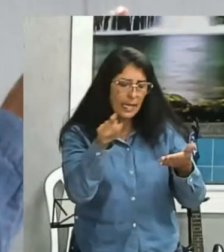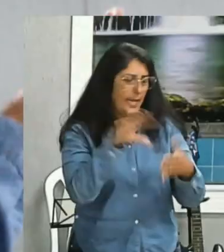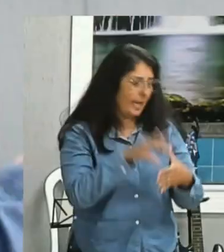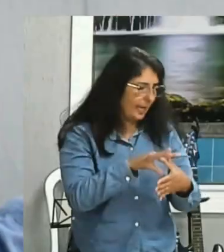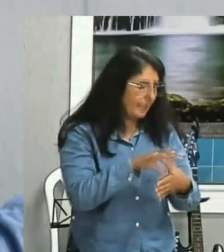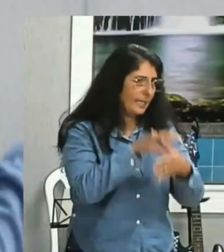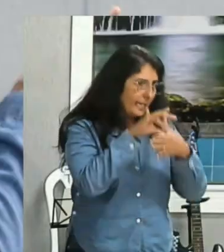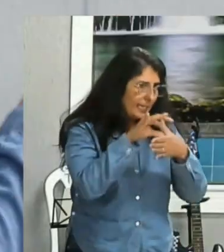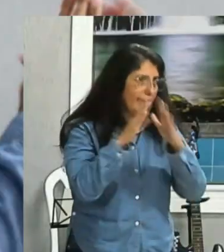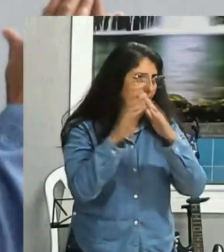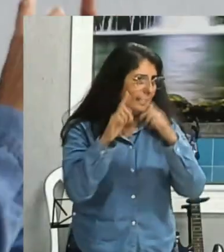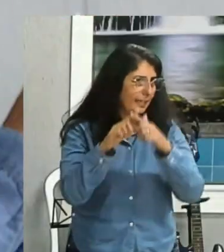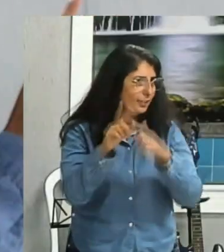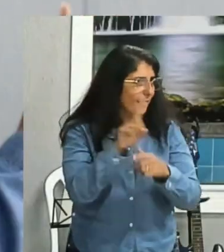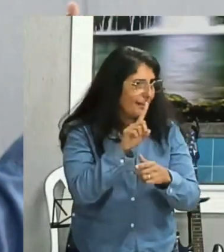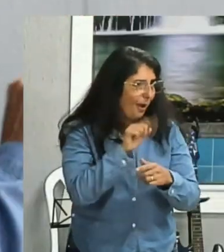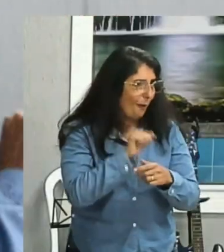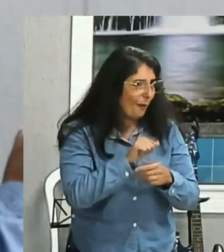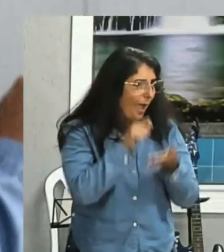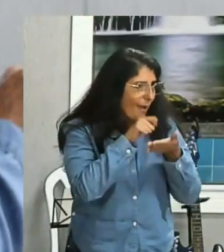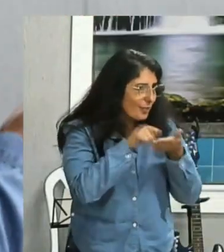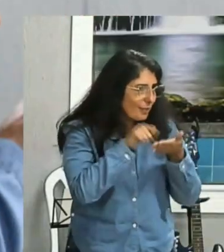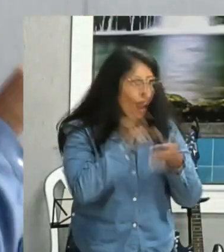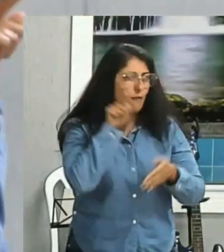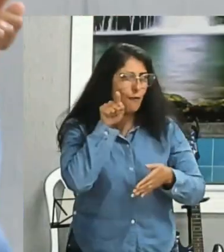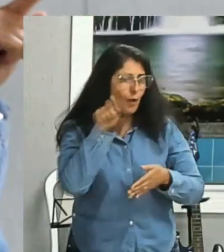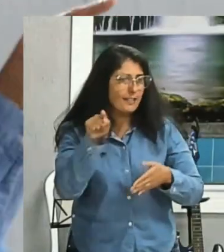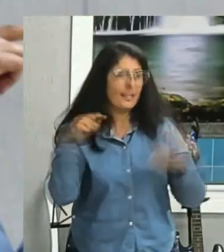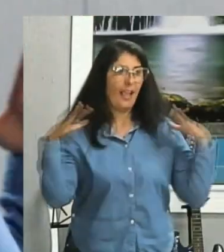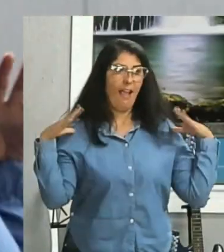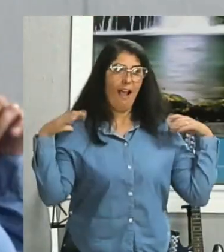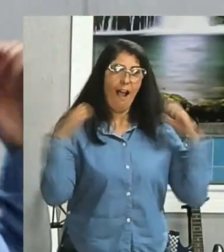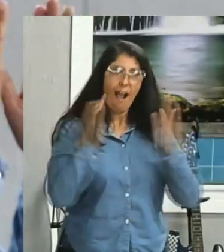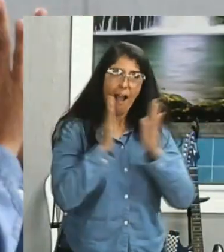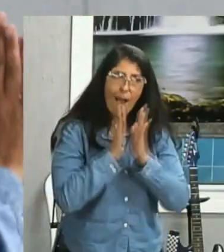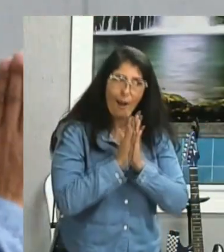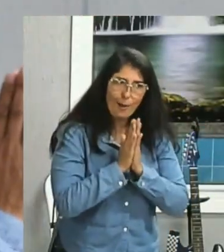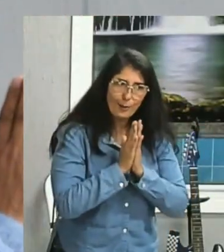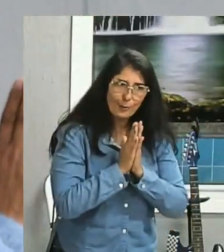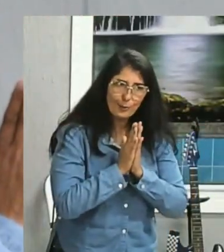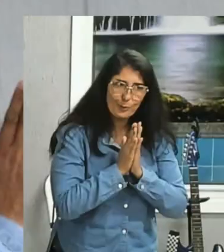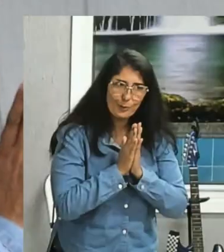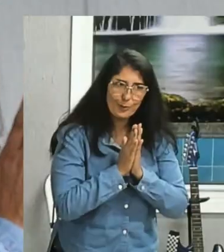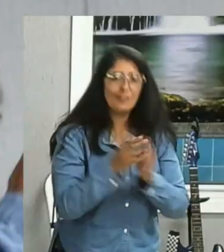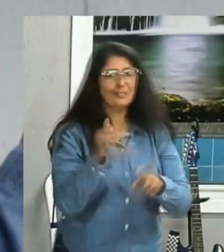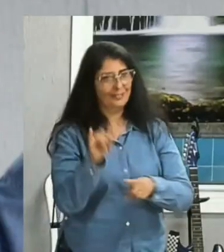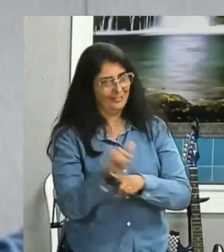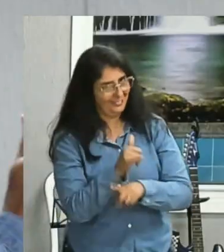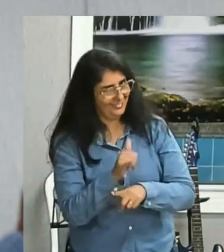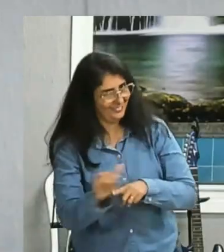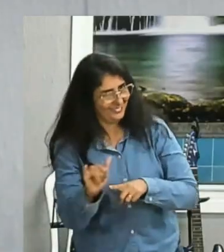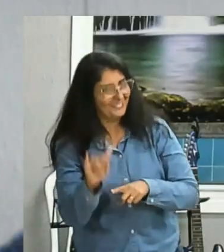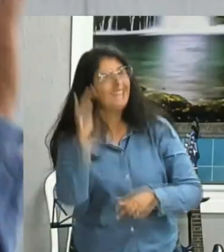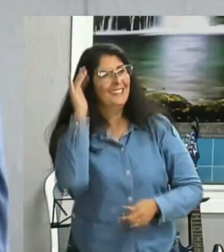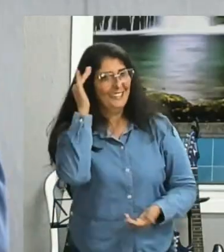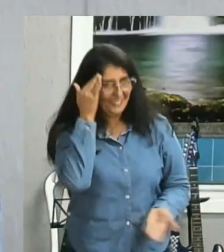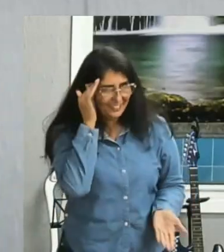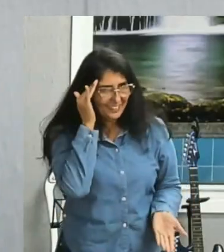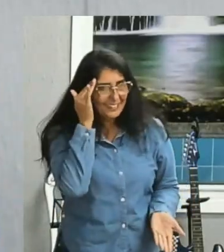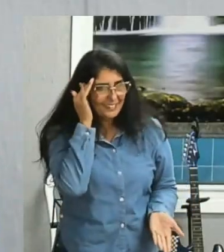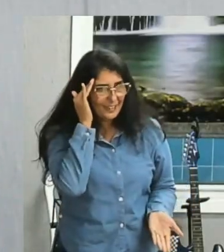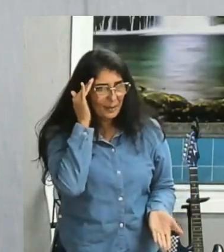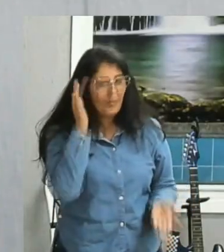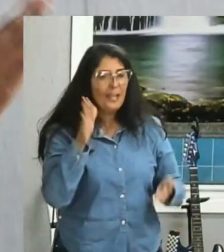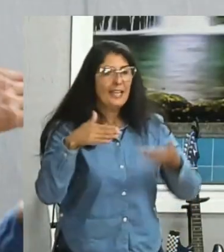Cristo está segurando, significando de fato proteção que Cristo dá aos líderes da igreja, não é?